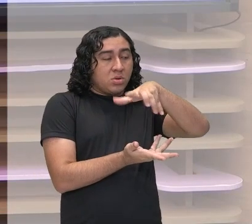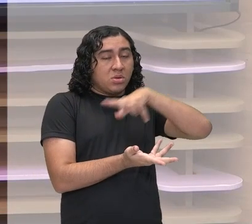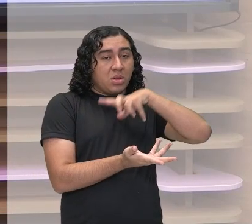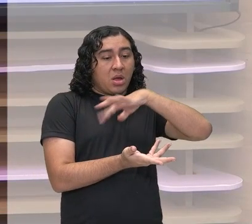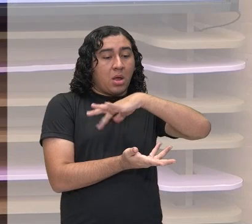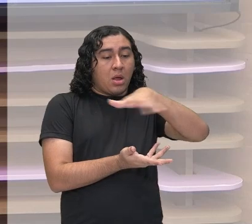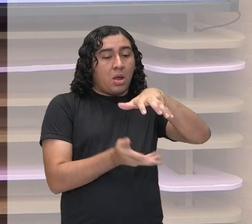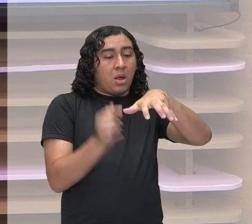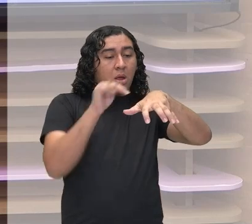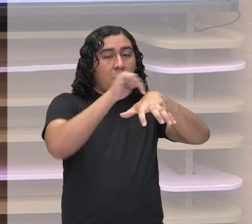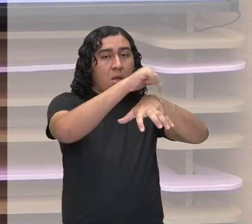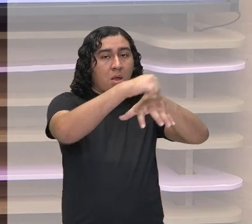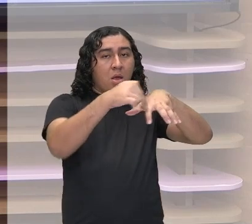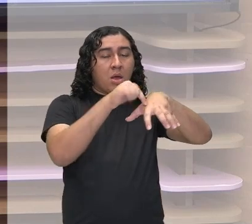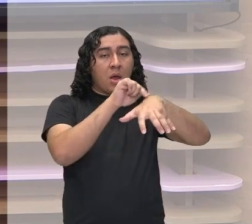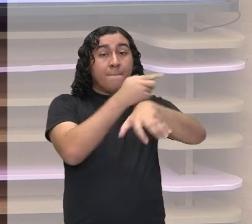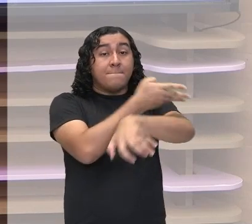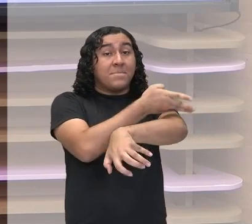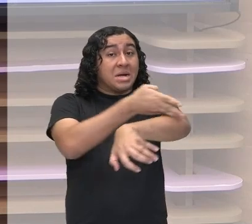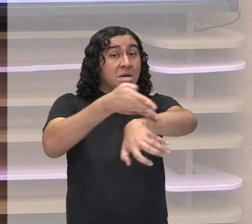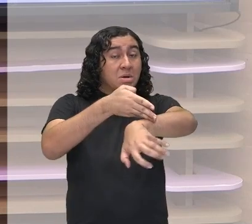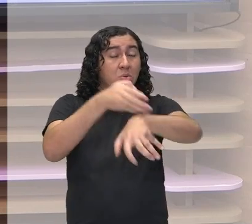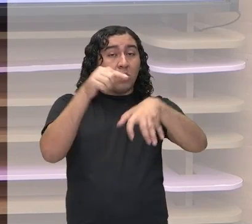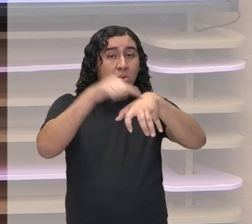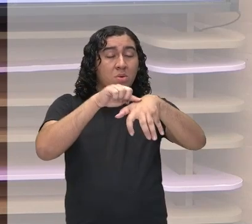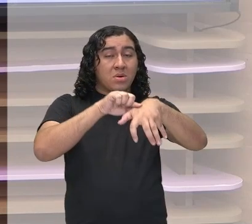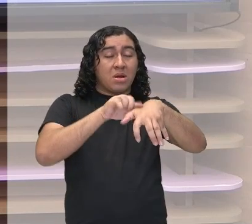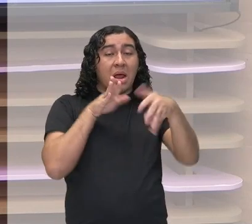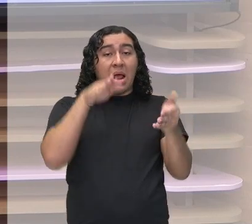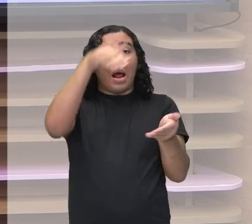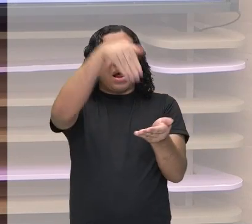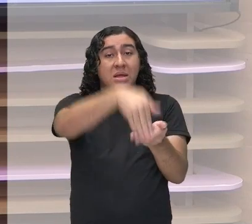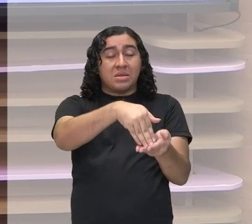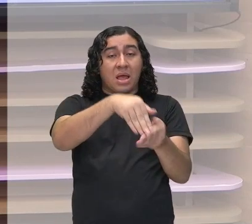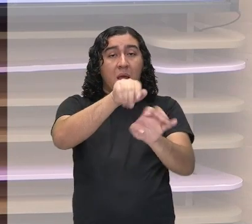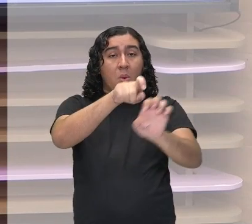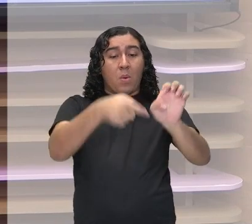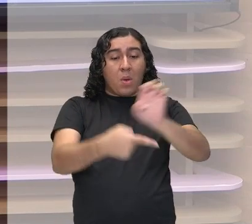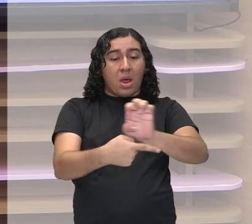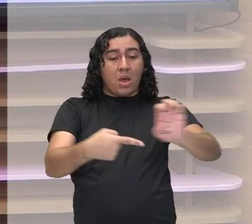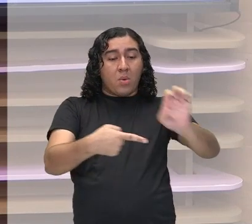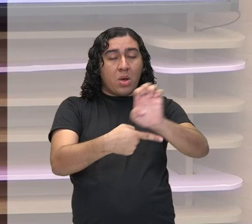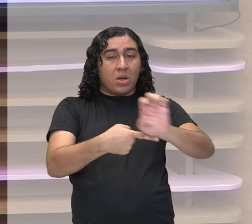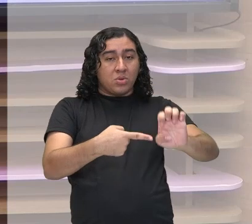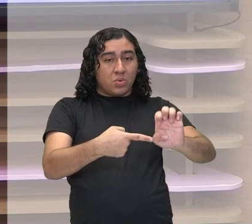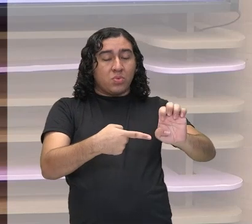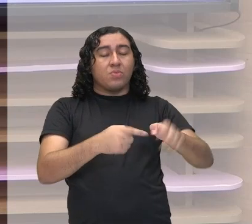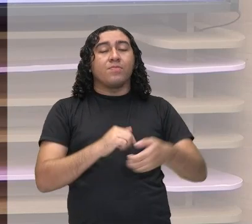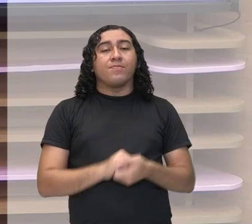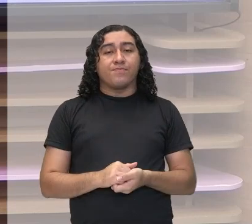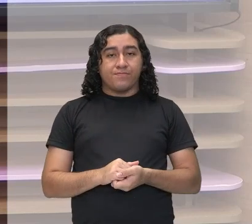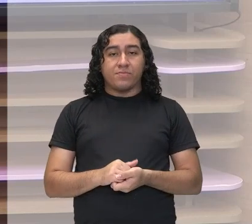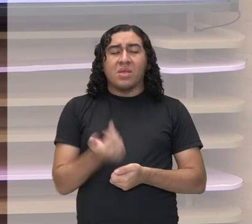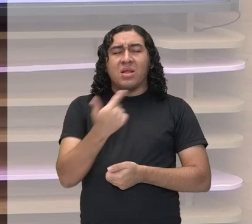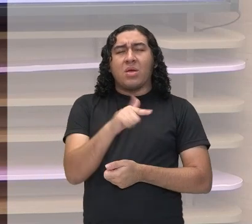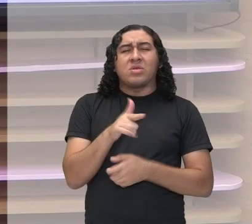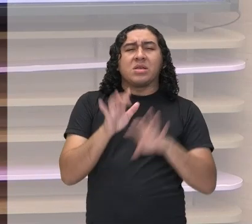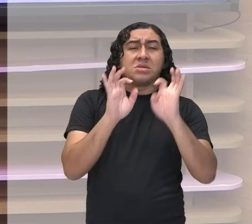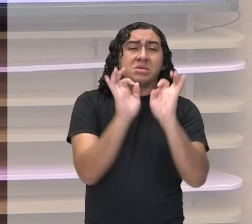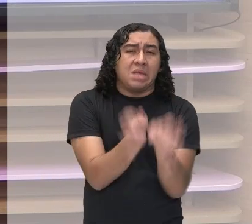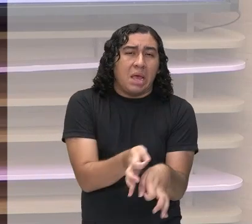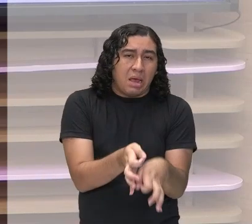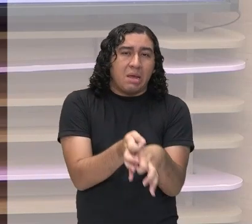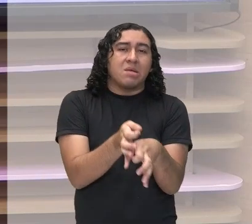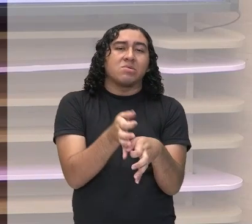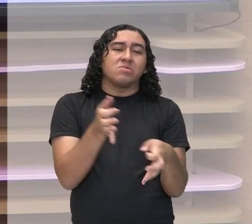Equador, nós temos em seguida a tundra. Não existe uma delimitação geográfica definida, tá?